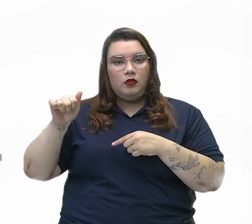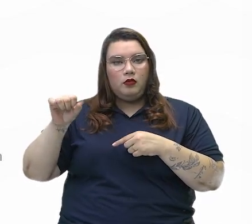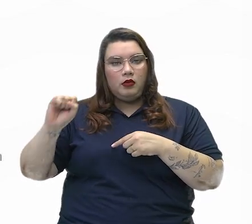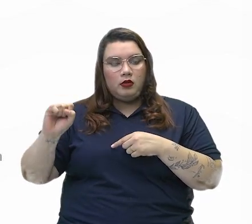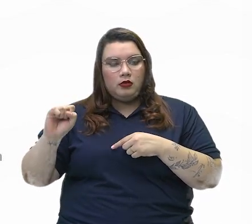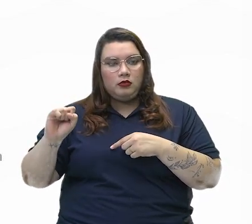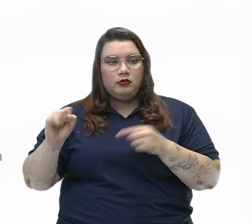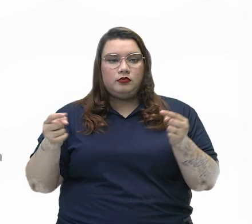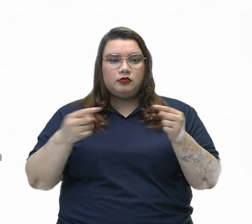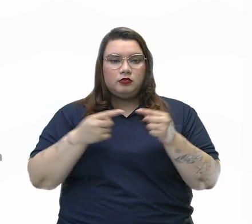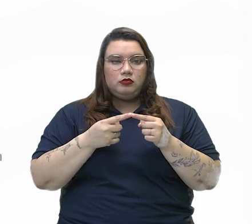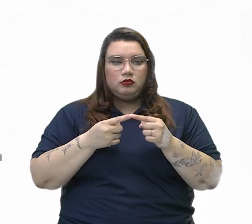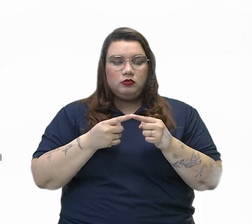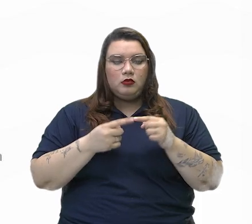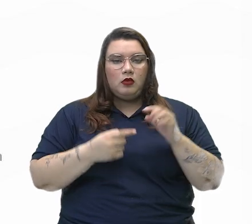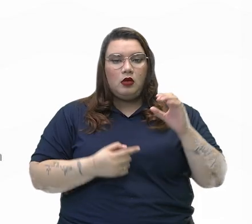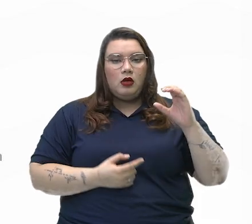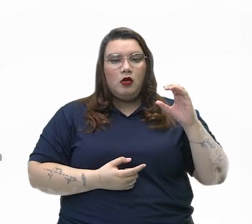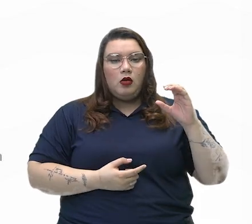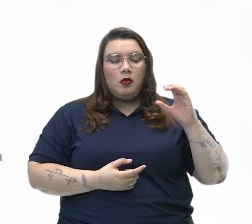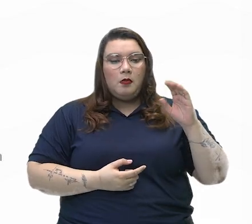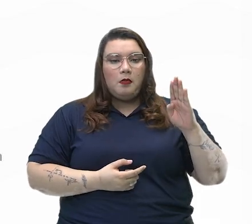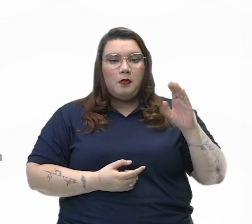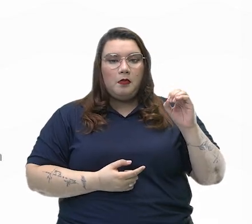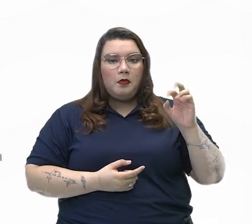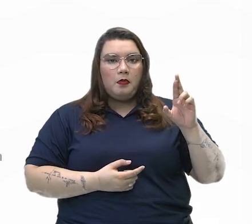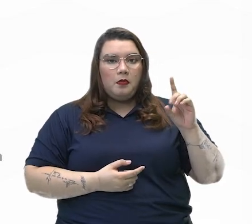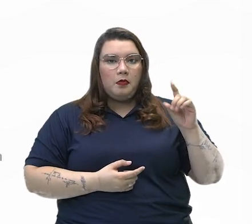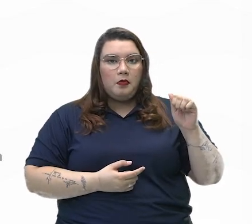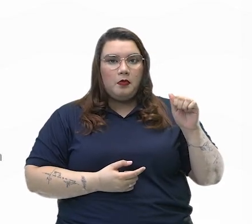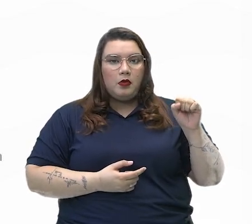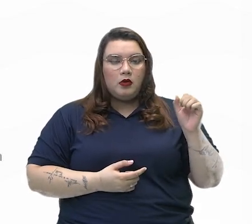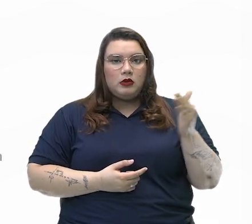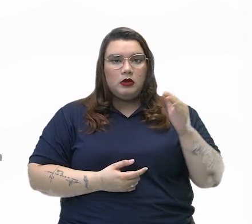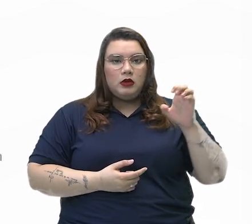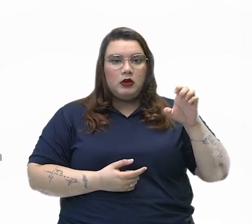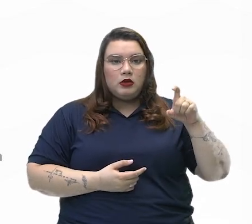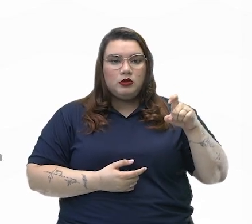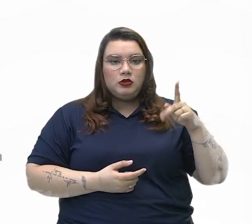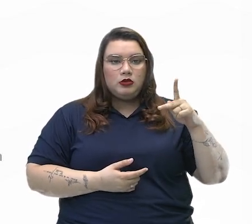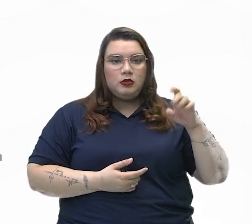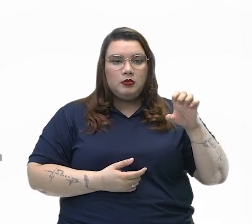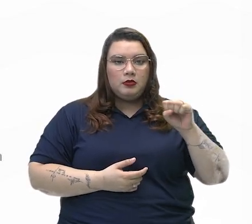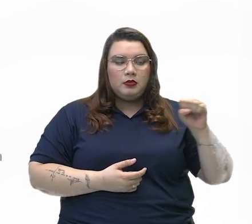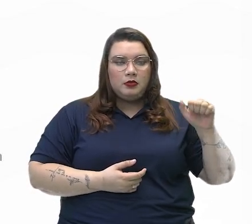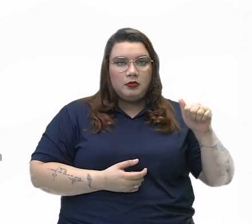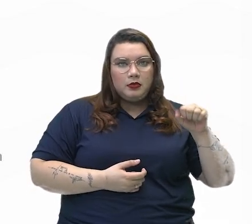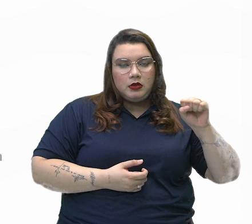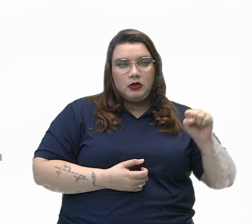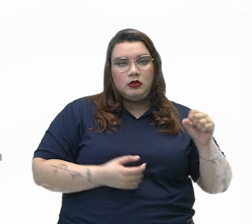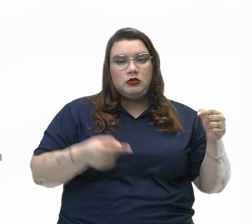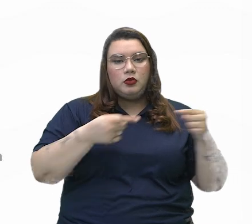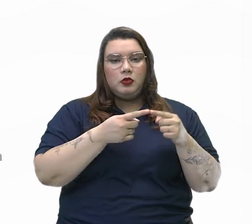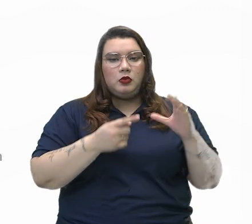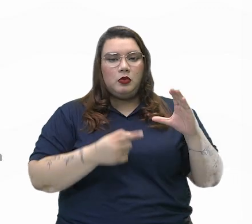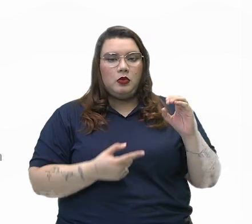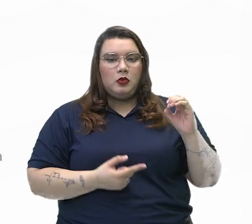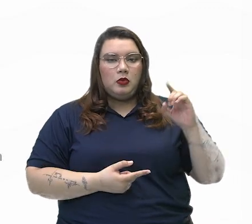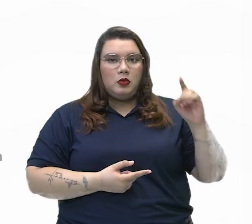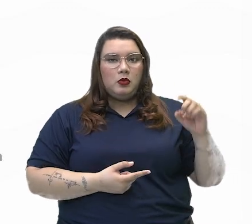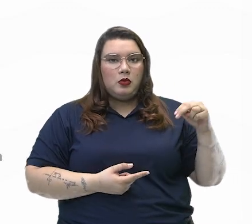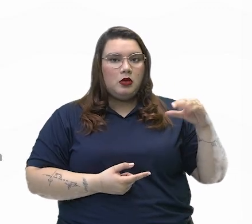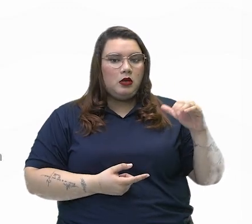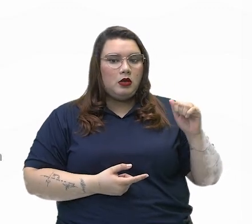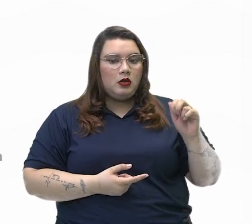Uma lente de bordas espessas é uma lente côncava. Então, você vê aí que a gente tem uma diferença na geometria,